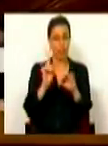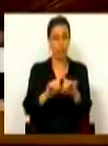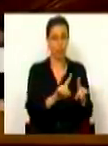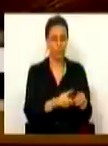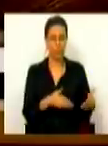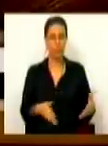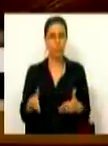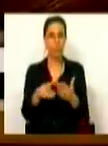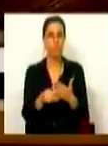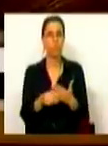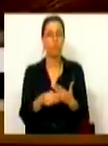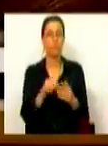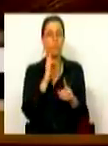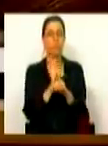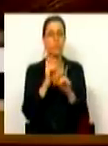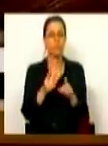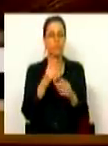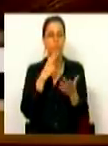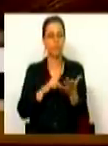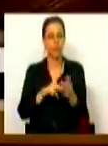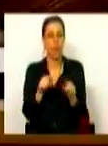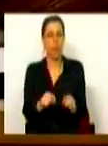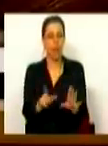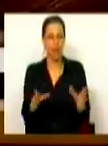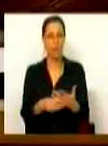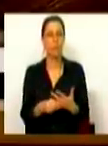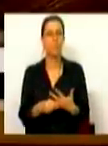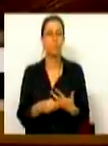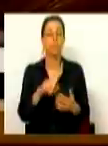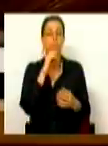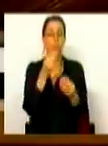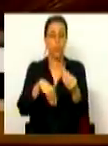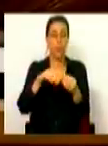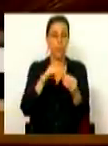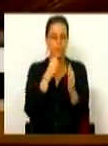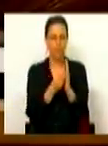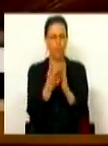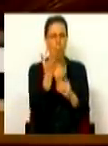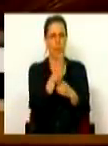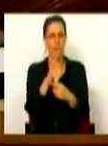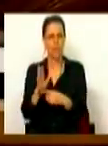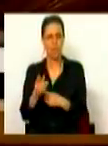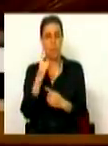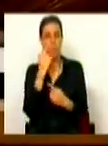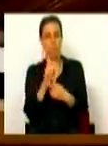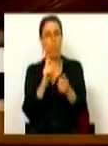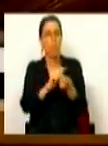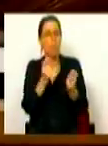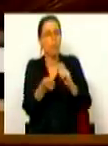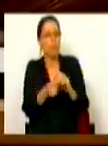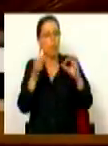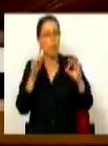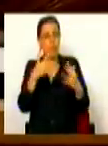de estratégias de ID instaladas no terreno. E podia acrescentar inúmeros exemplos para ilustrar o que mudou de